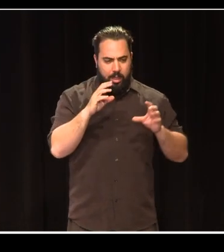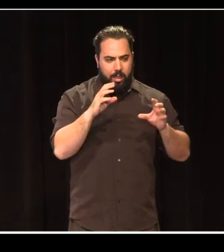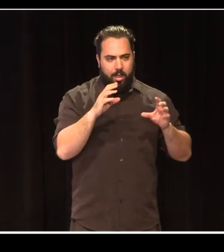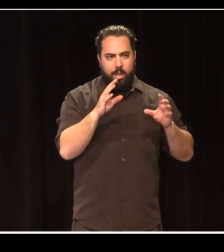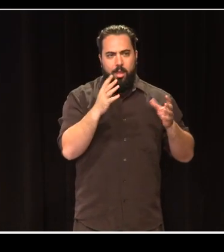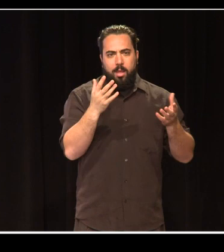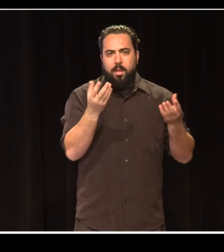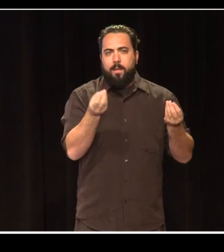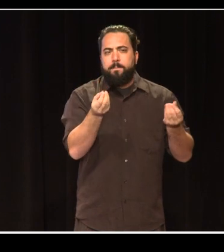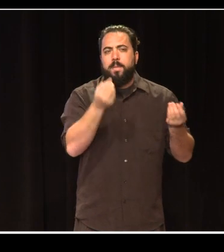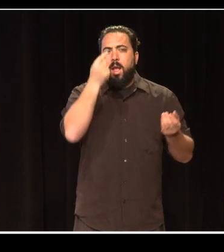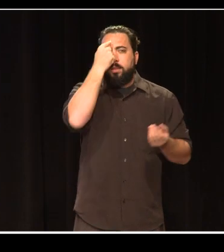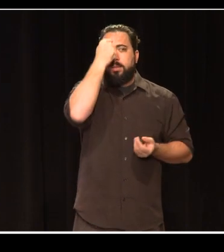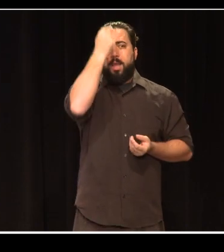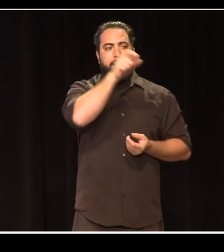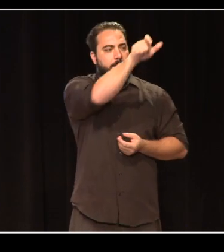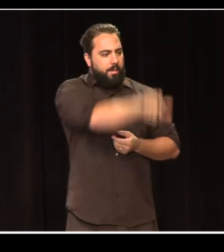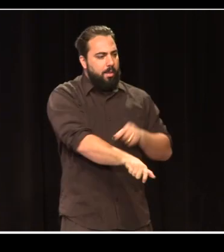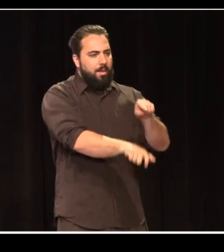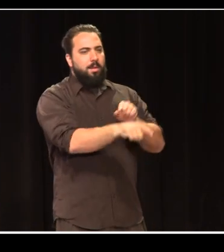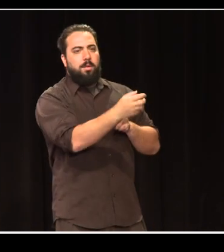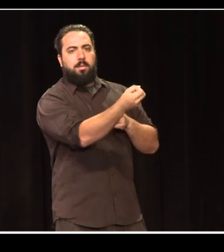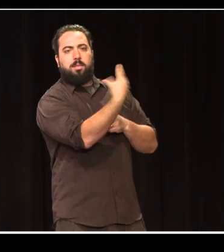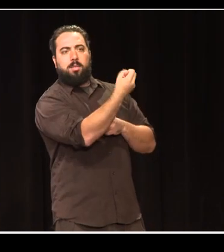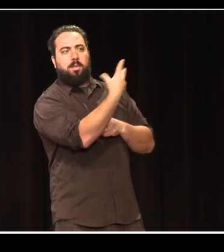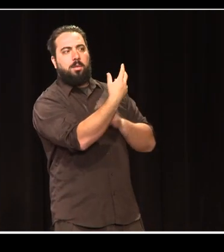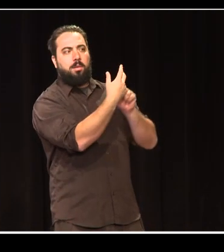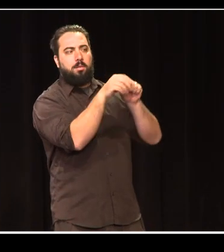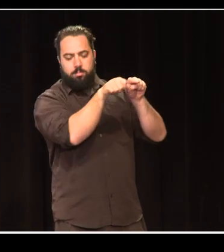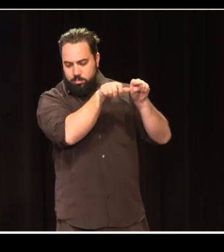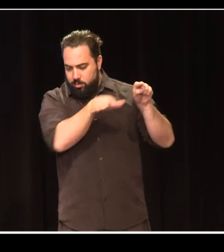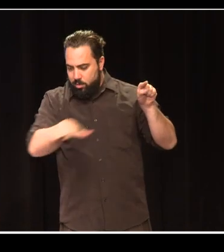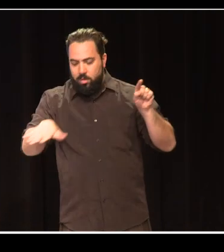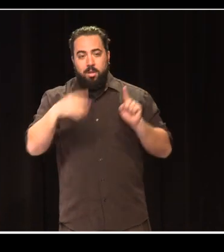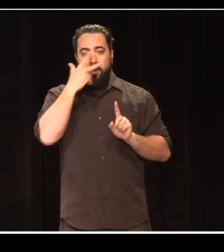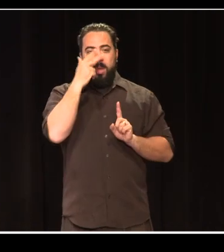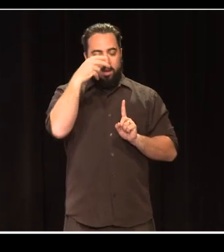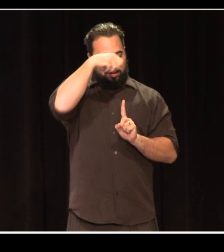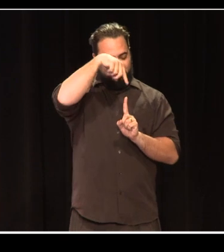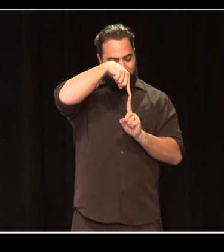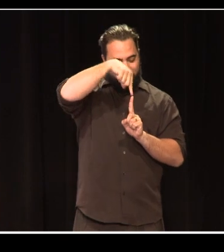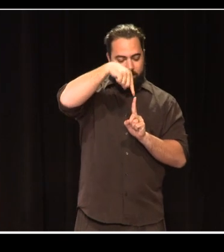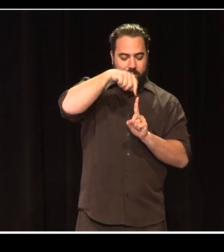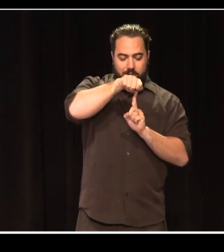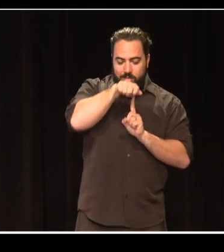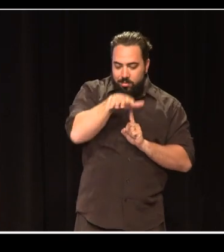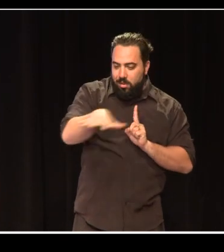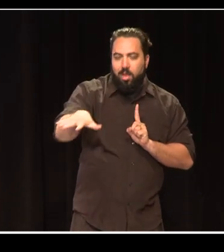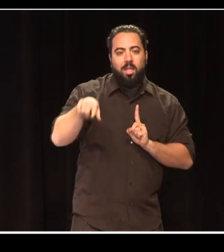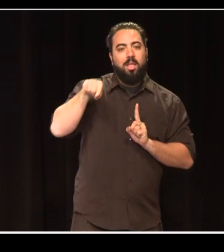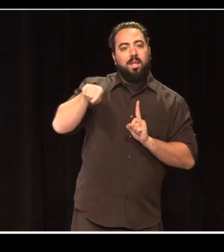mentor, o dono do saber que vai passar para pessoas sem luz, né? Os alunos, seres sem luz. E a gente